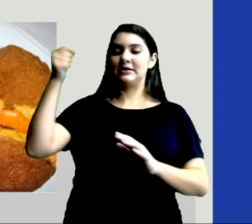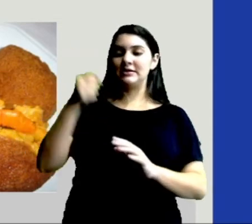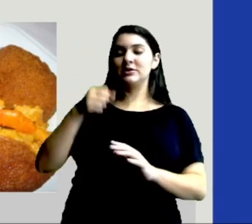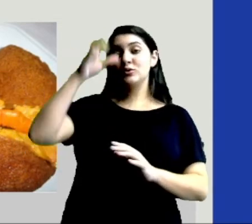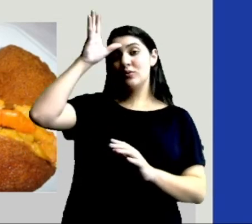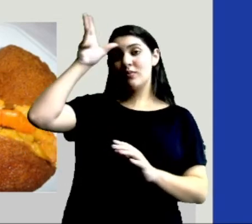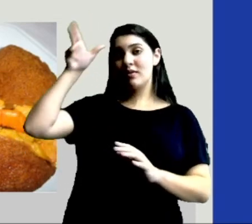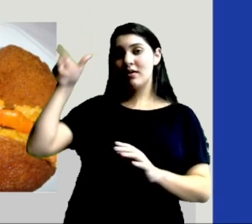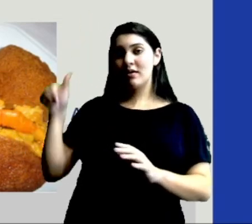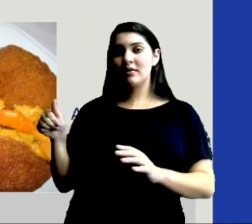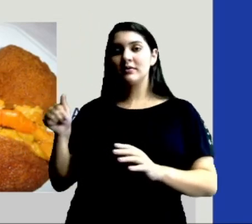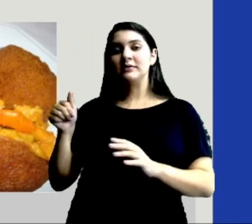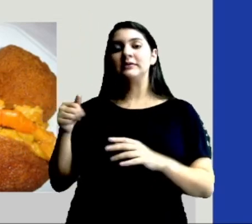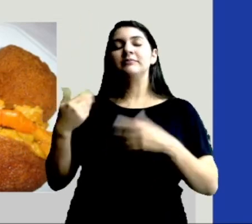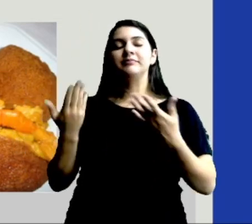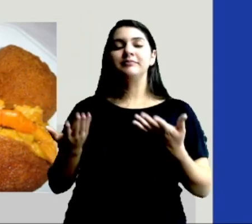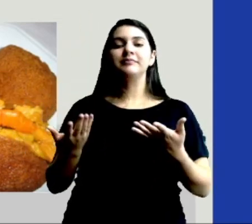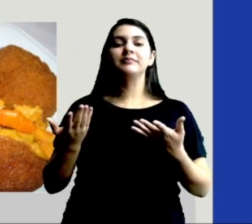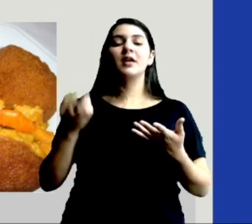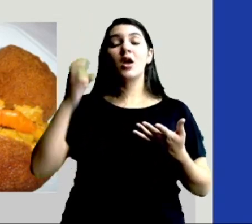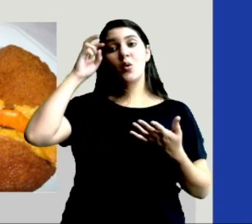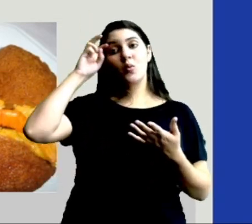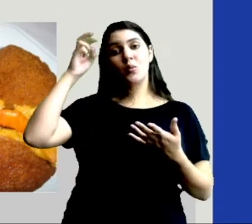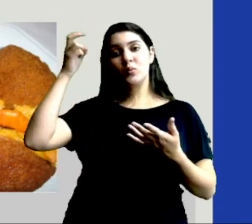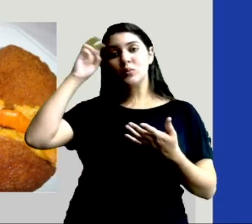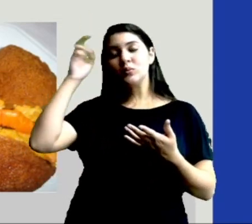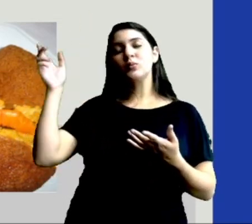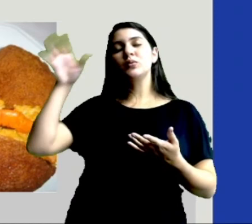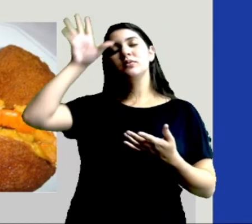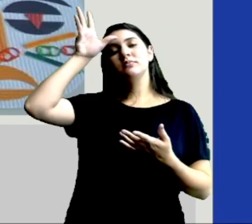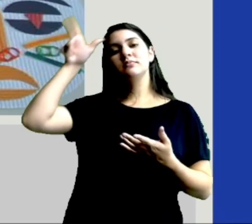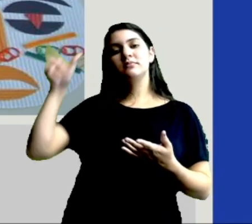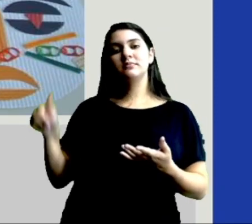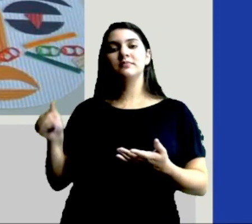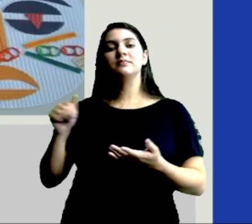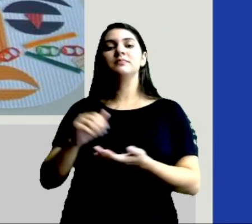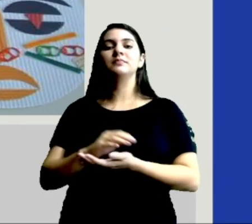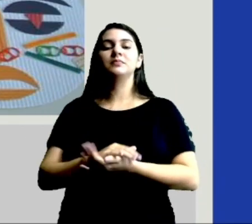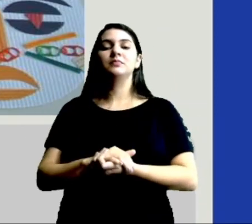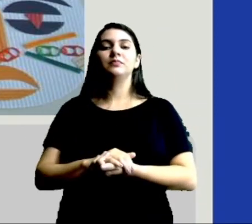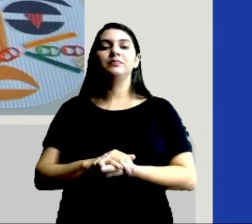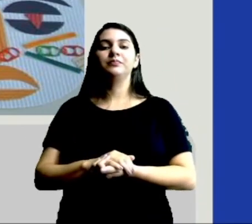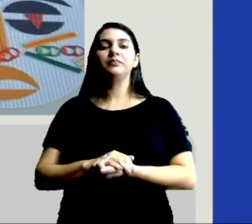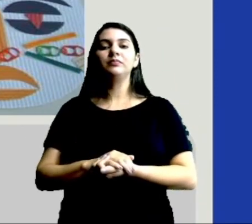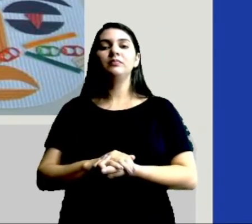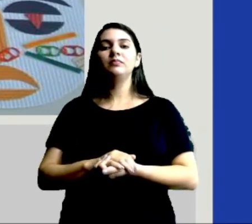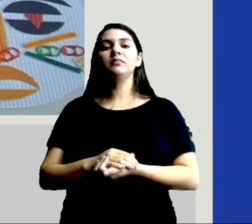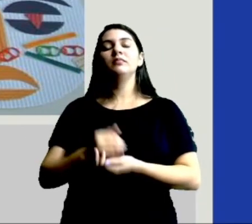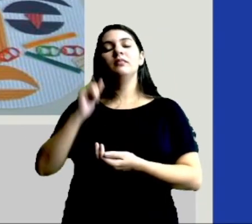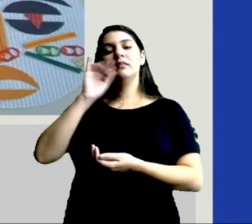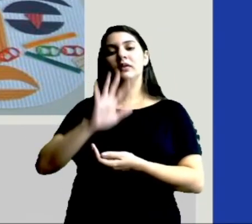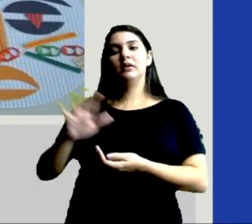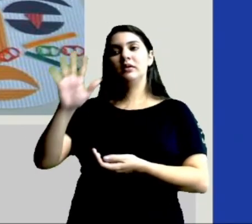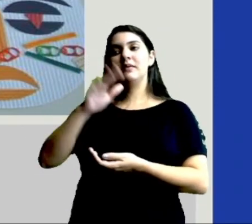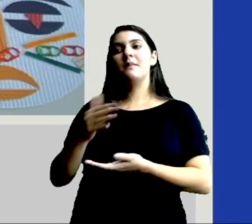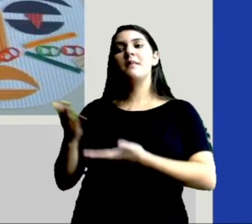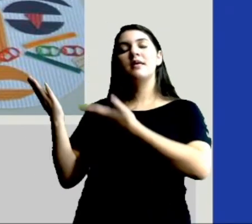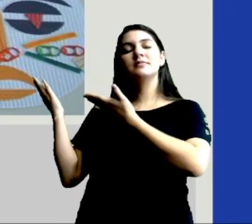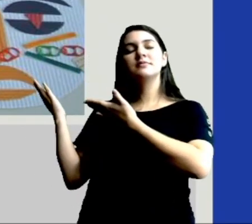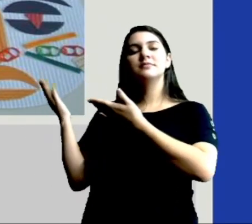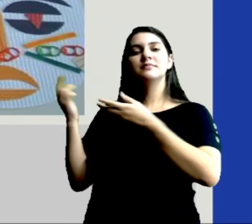foi uma herança que a gente recebeu dos africanos. E aqui nessa imagem nós